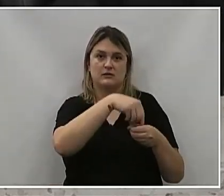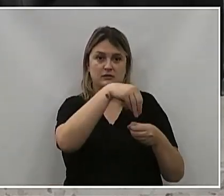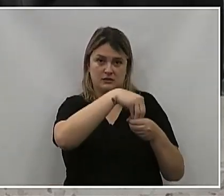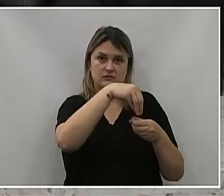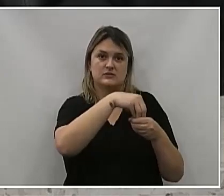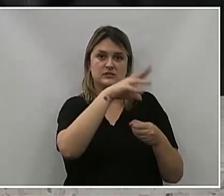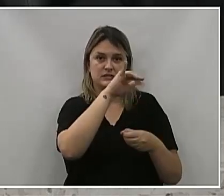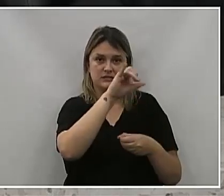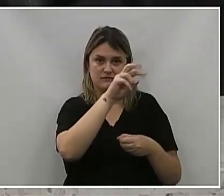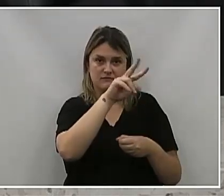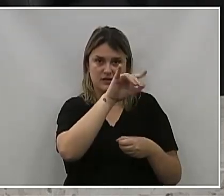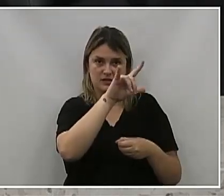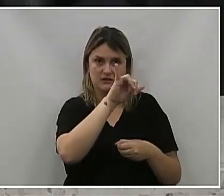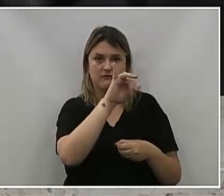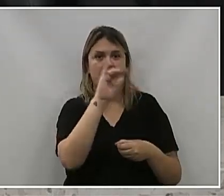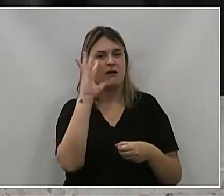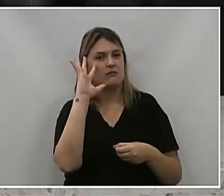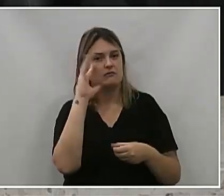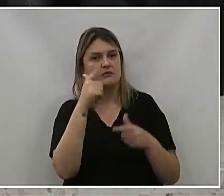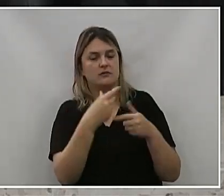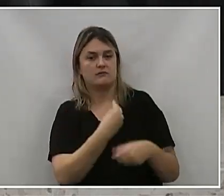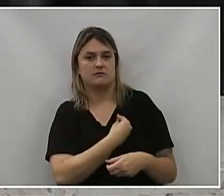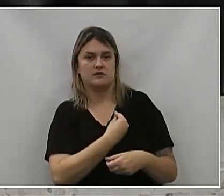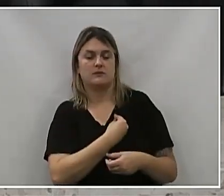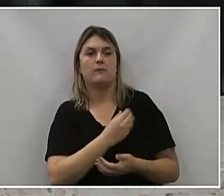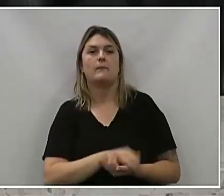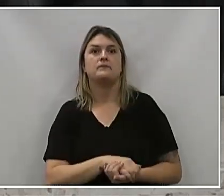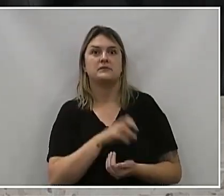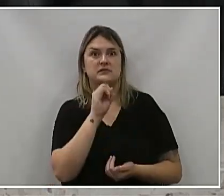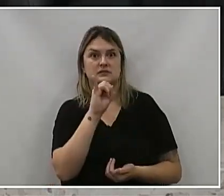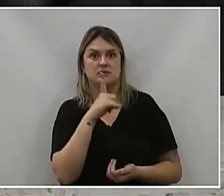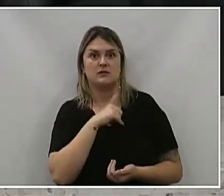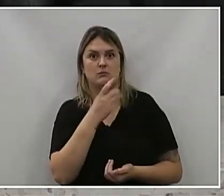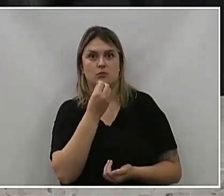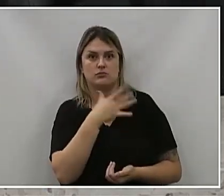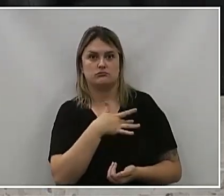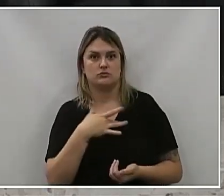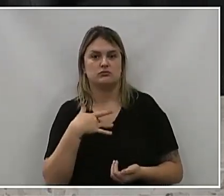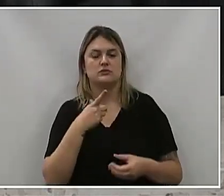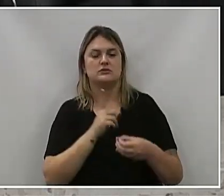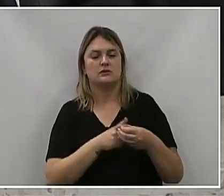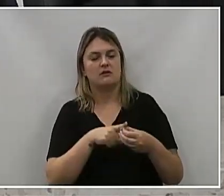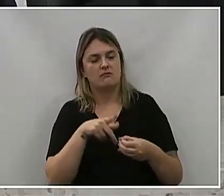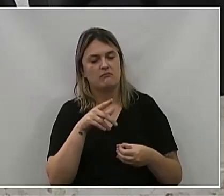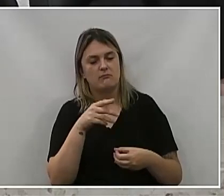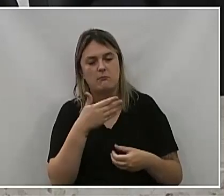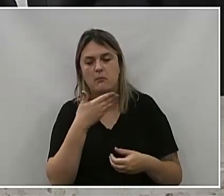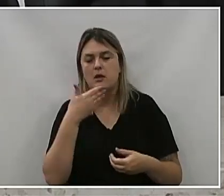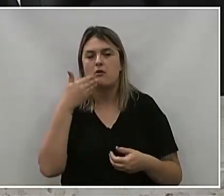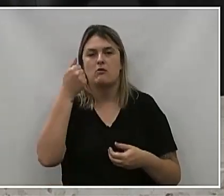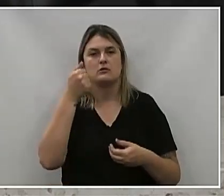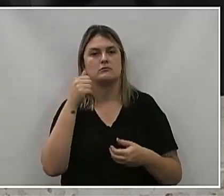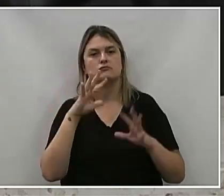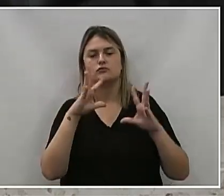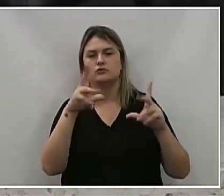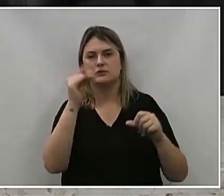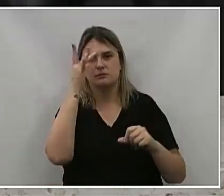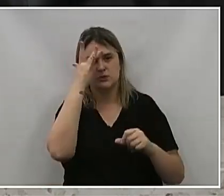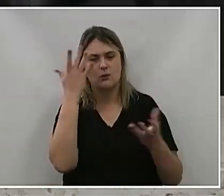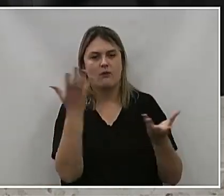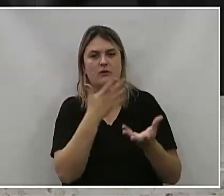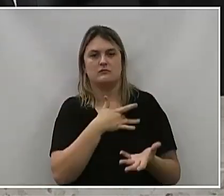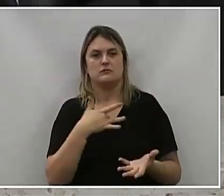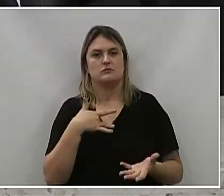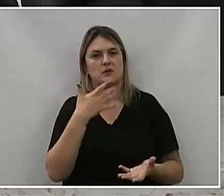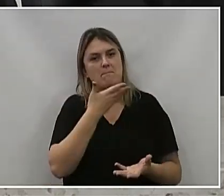essas pessoas, resolver a vida das pessoas. Quando se tem uma boa saúde, a cidade vai bem, a região vai bem, todo mundo quer uma